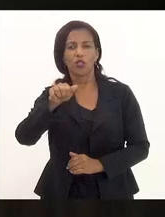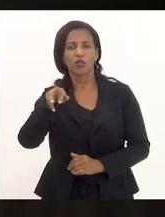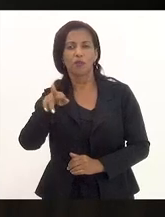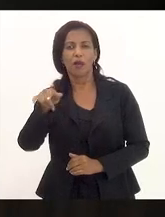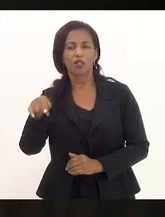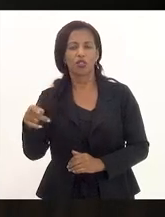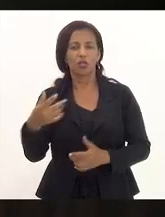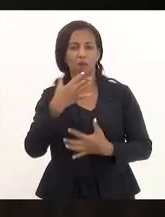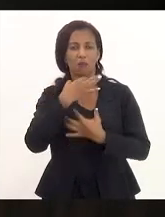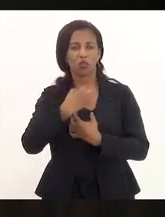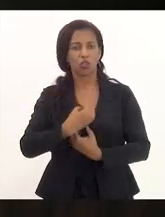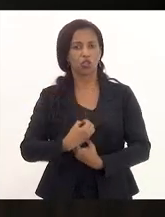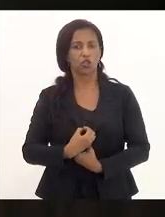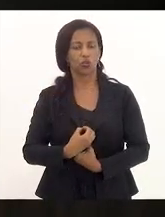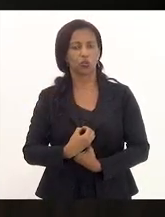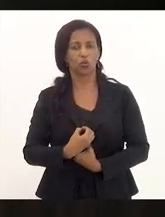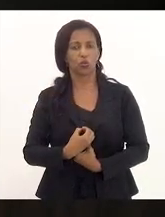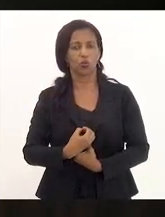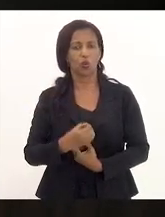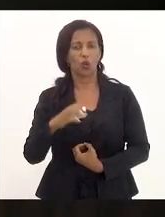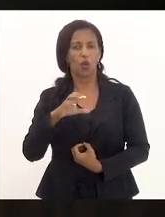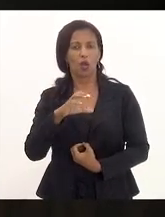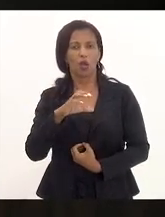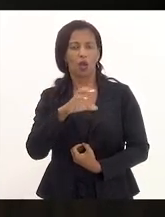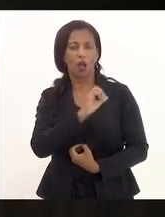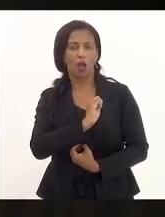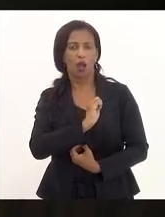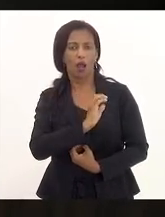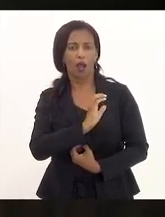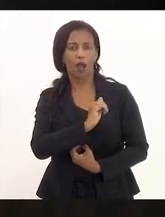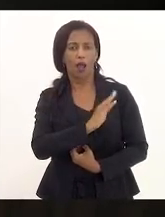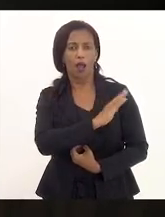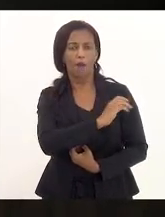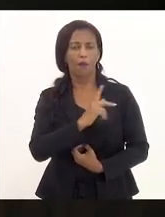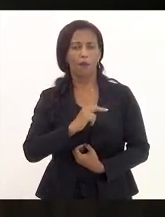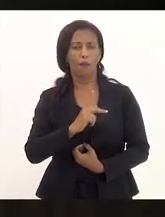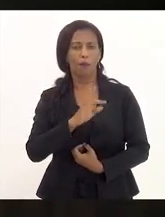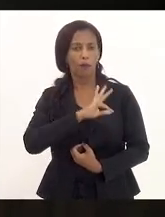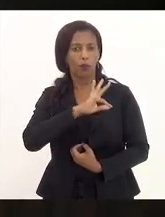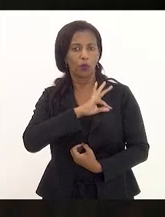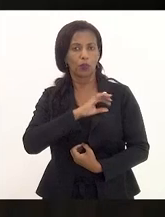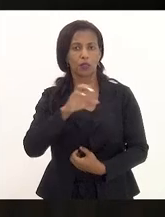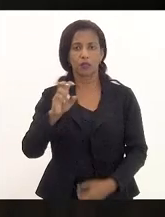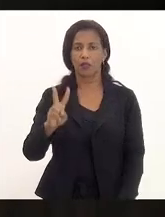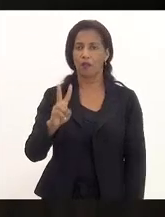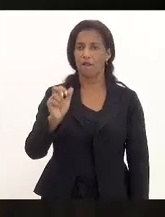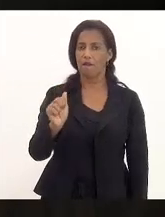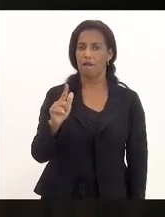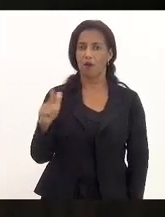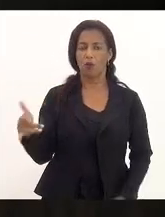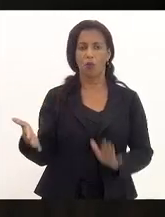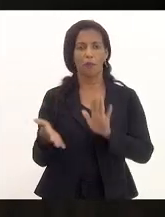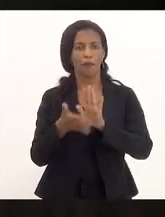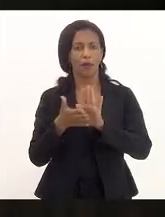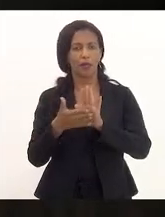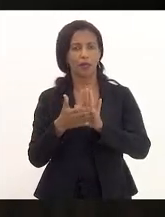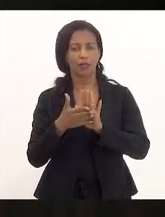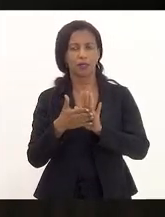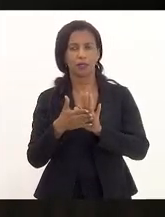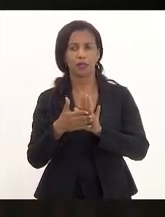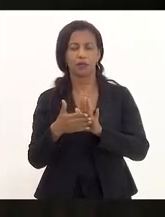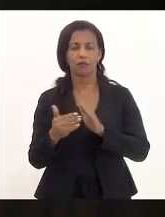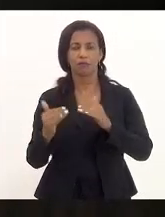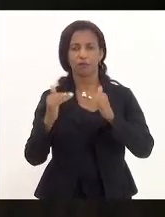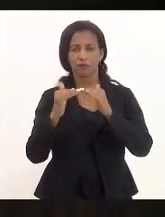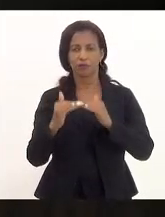título de bem-emérito do Estado do Rio de Janeiro ao Cábio PM Valmor Silva de Souza. Aparecida com Comissão de Normas Internas e Proposição Externa,